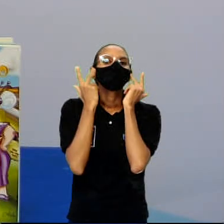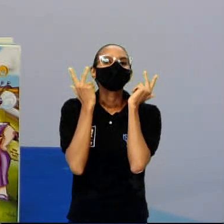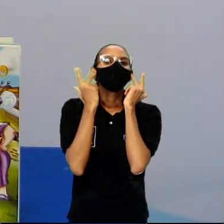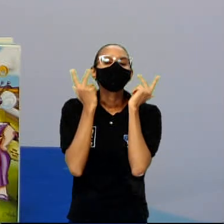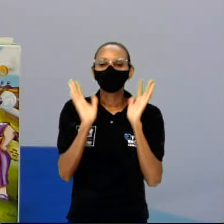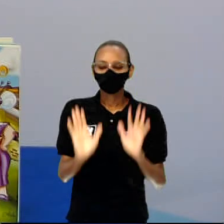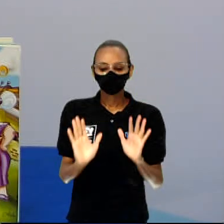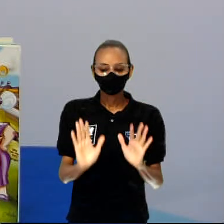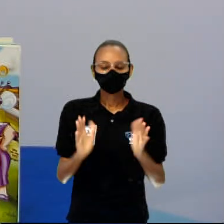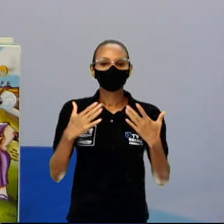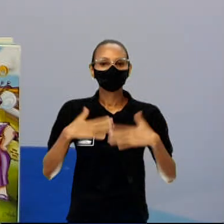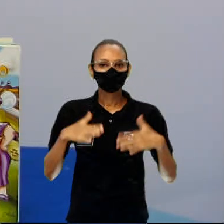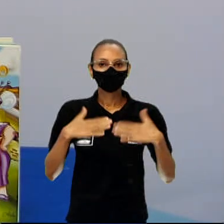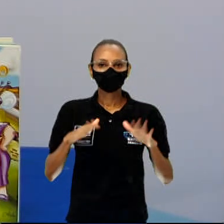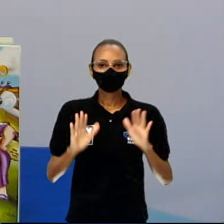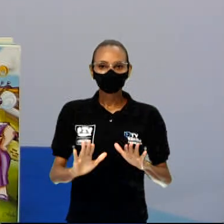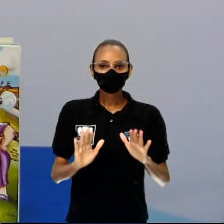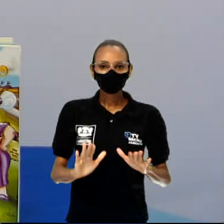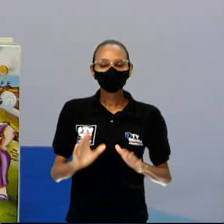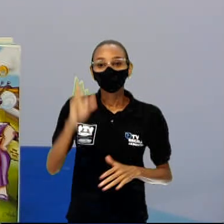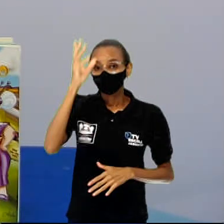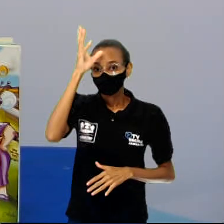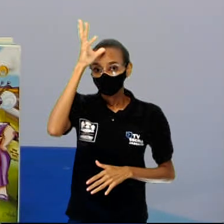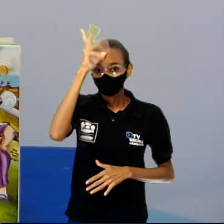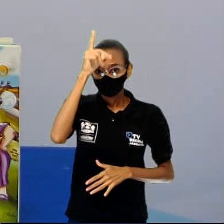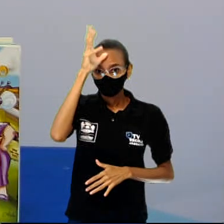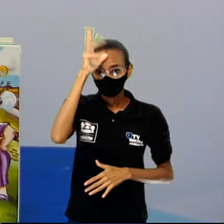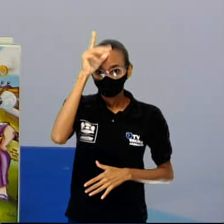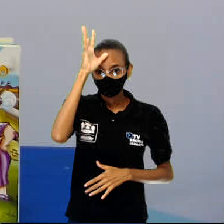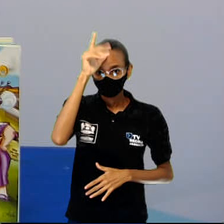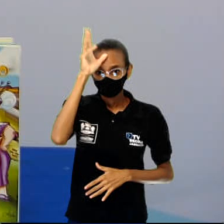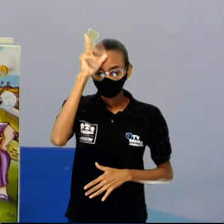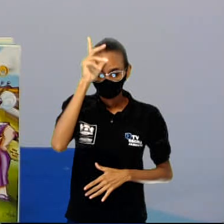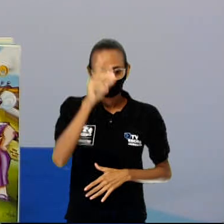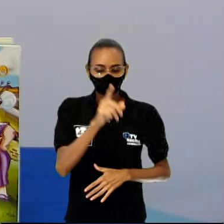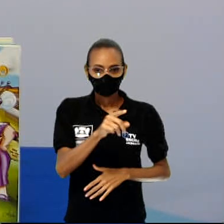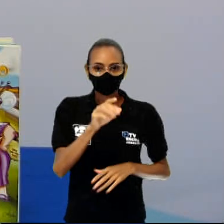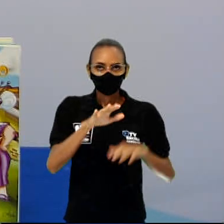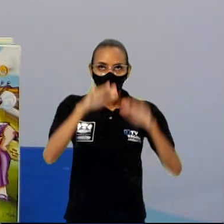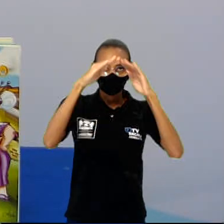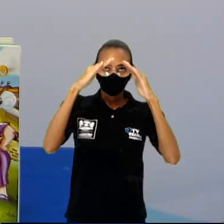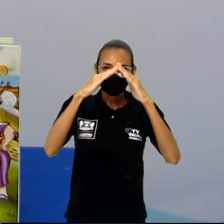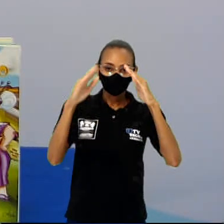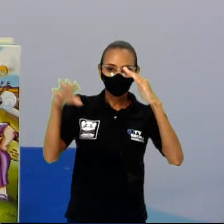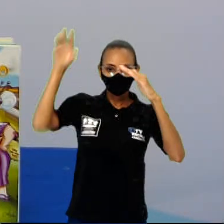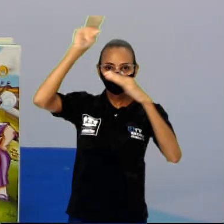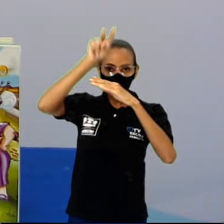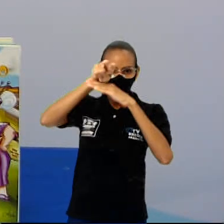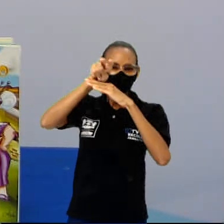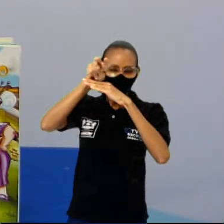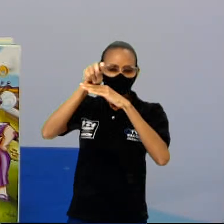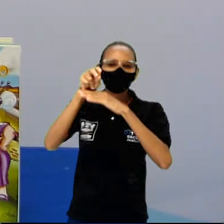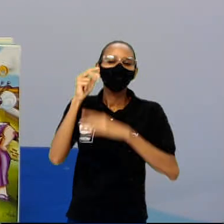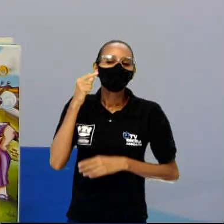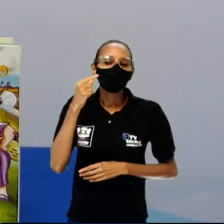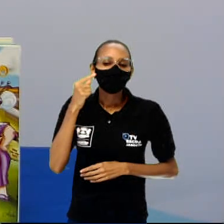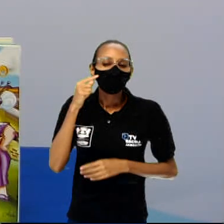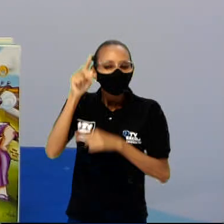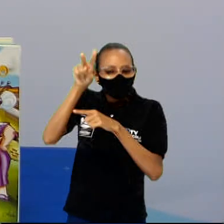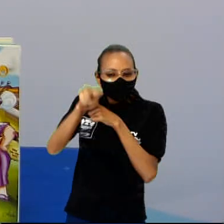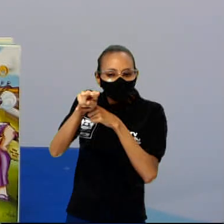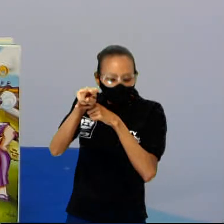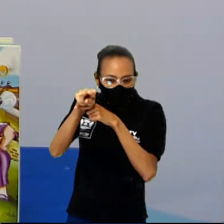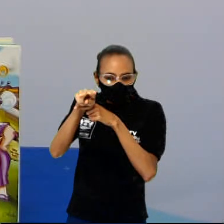novamente. O galo ia ficar lá em cima da casa, lá em cima, de longe, observando, em cima do celeiro, na